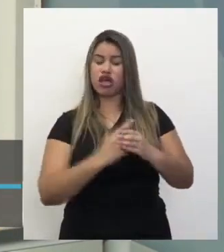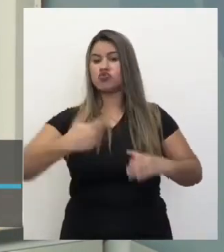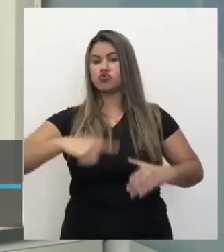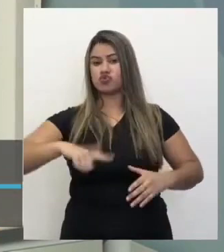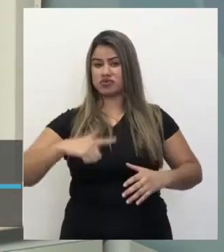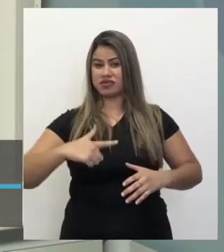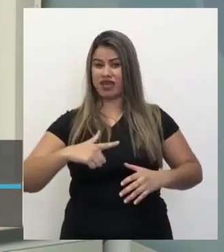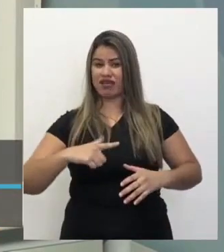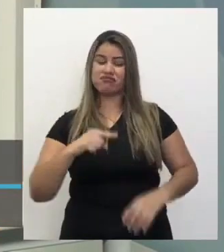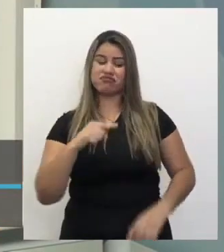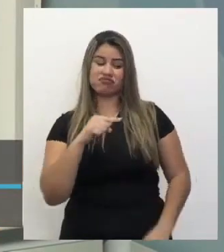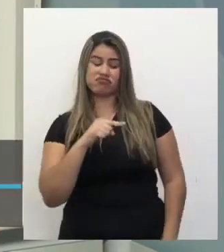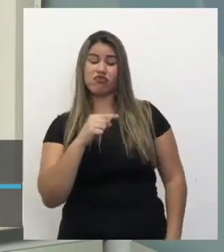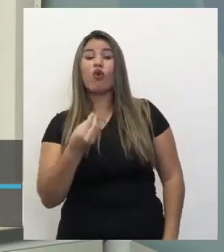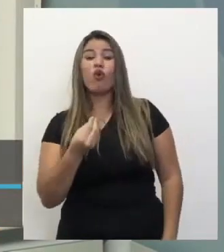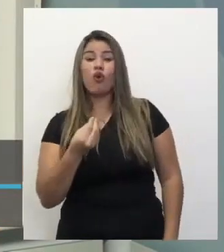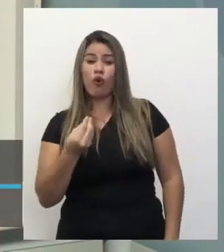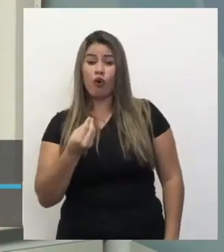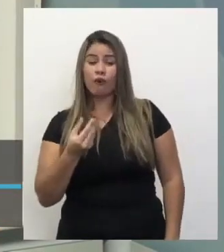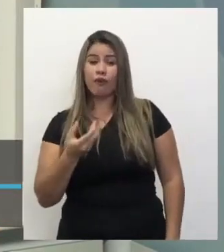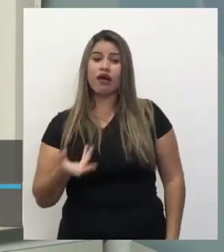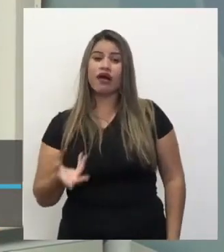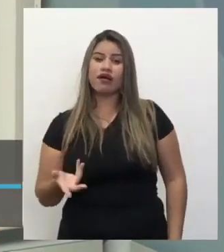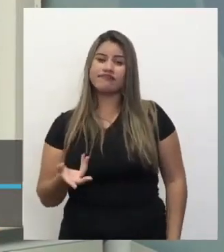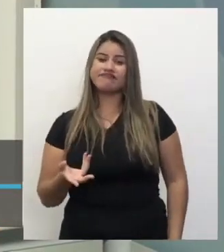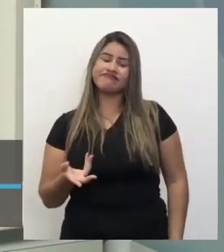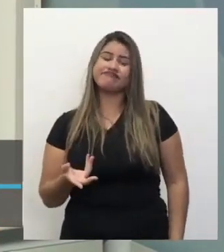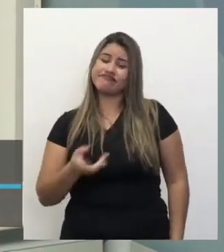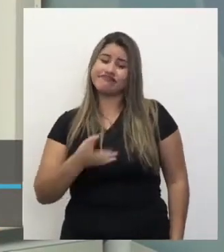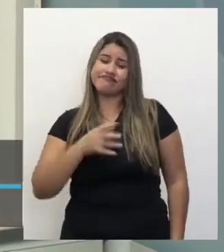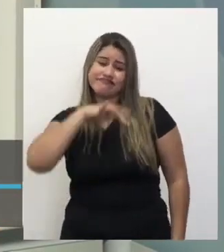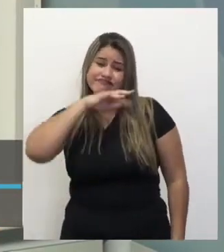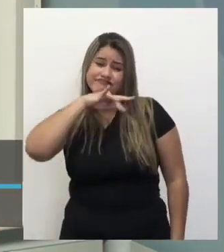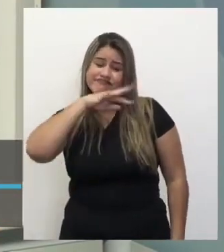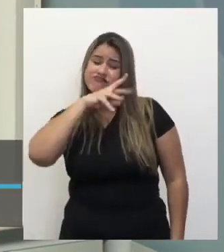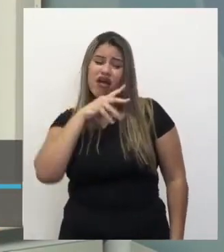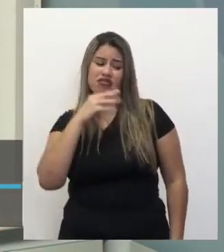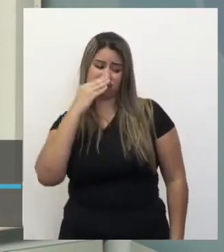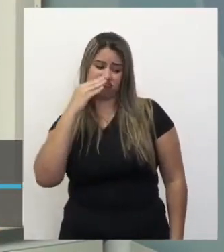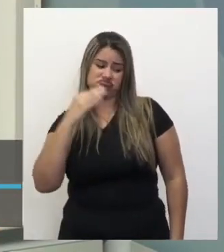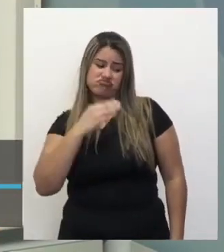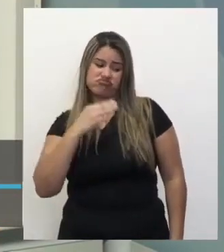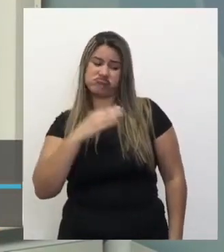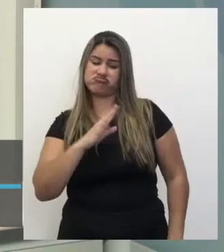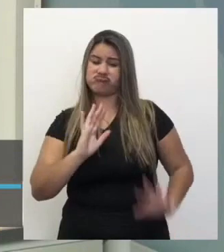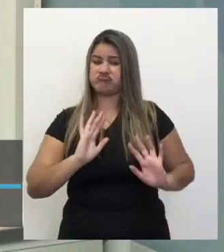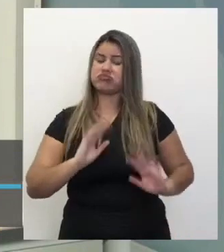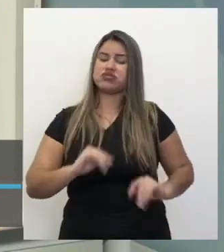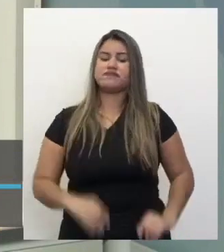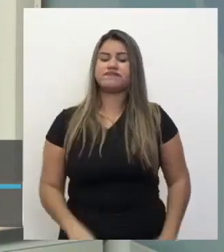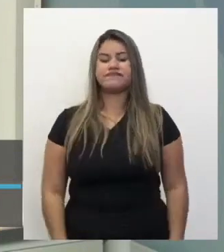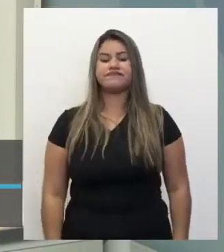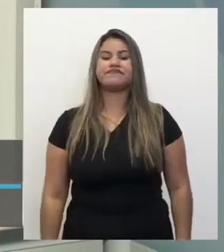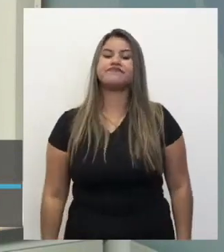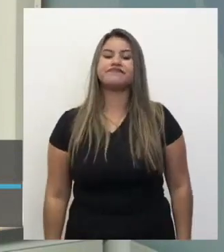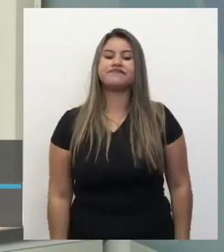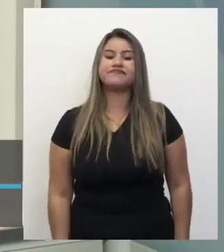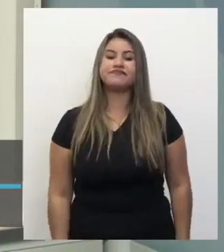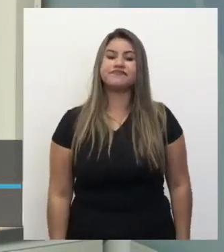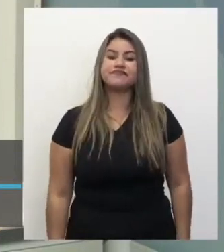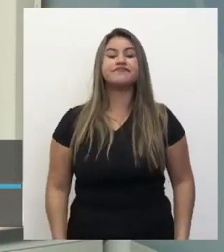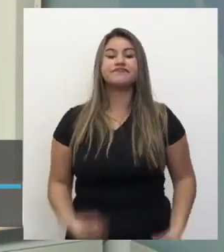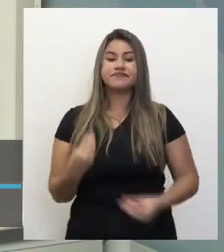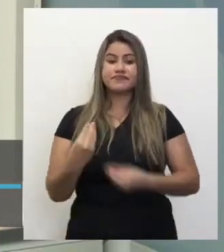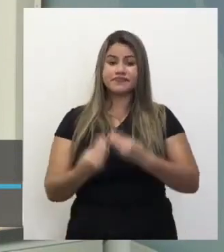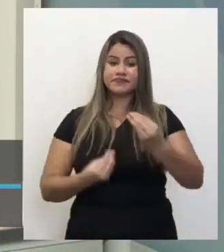ali, você é um vilão, né? Um cara que não quer saber desse esquema, tá por fora, né? E